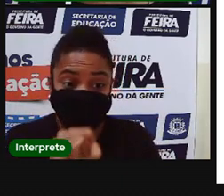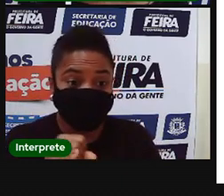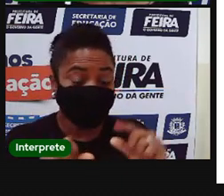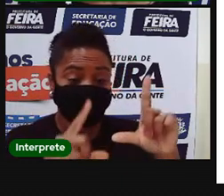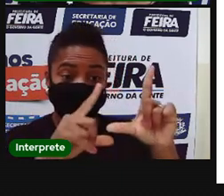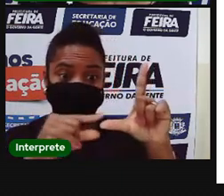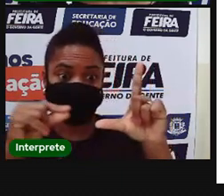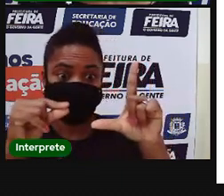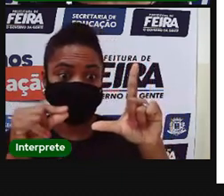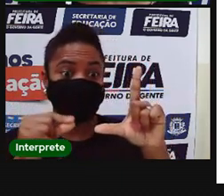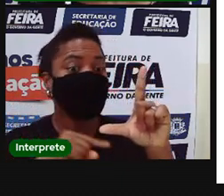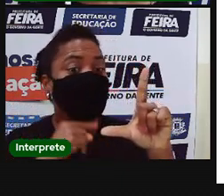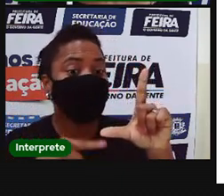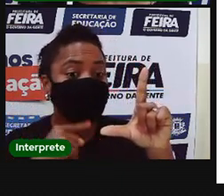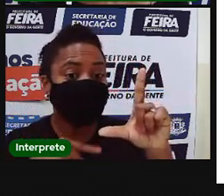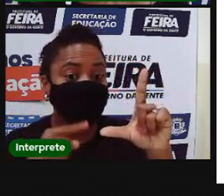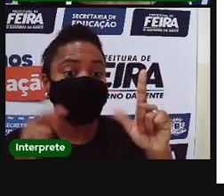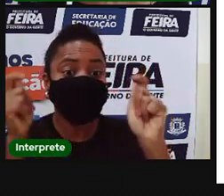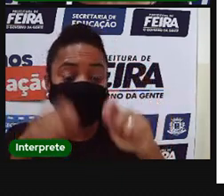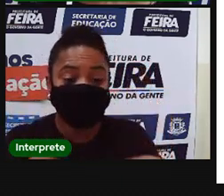esse link, pode entrar em